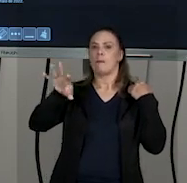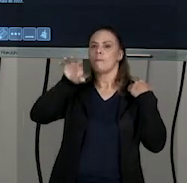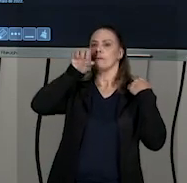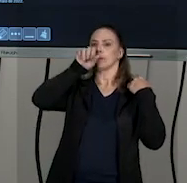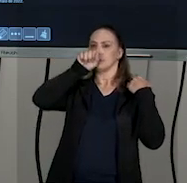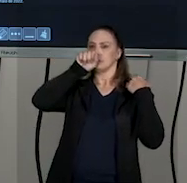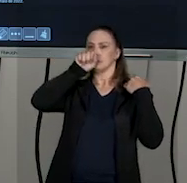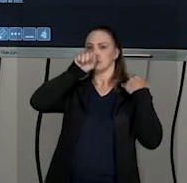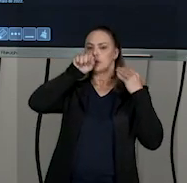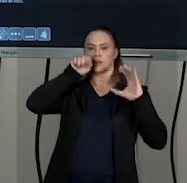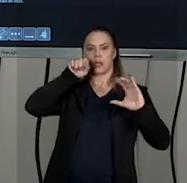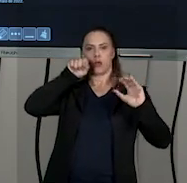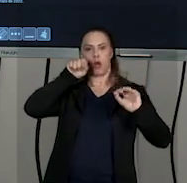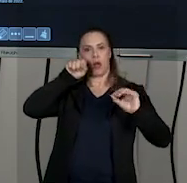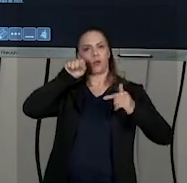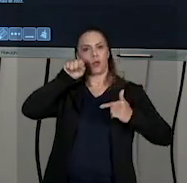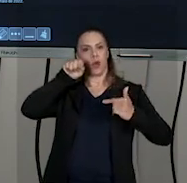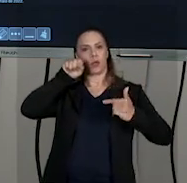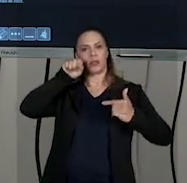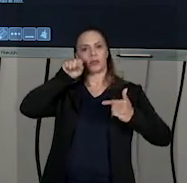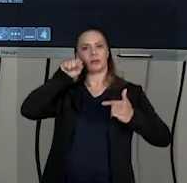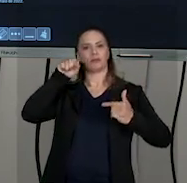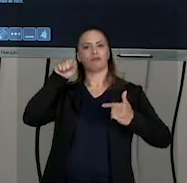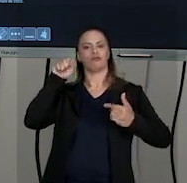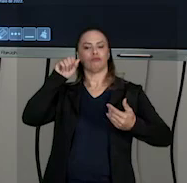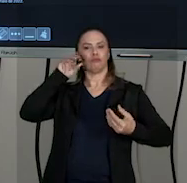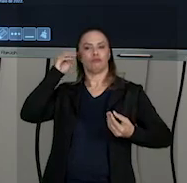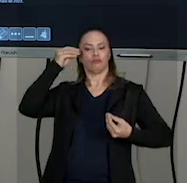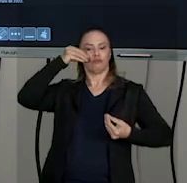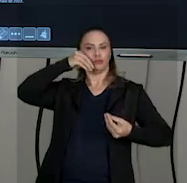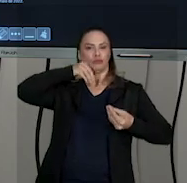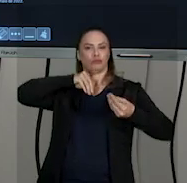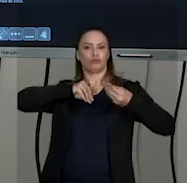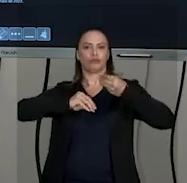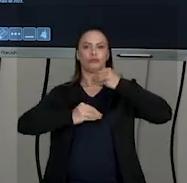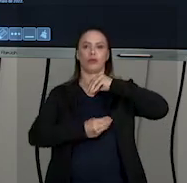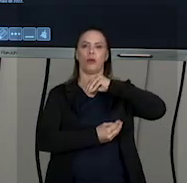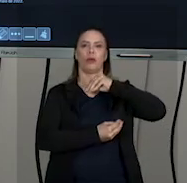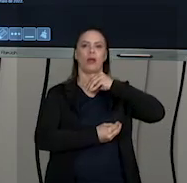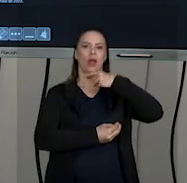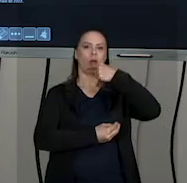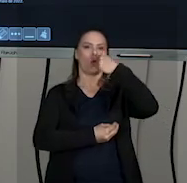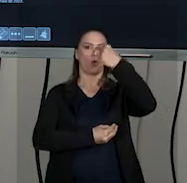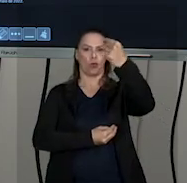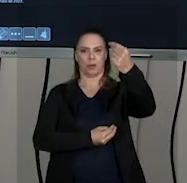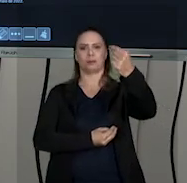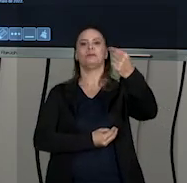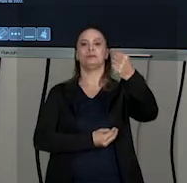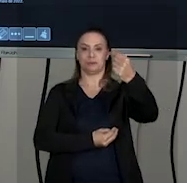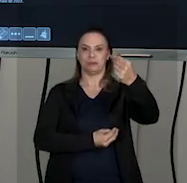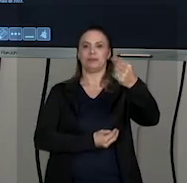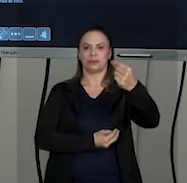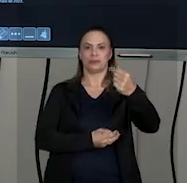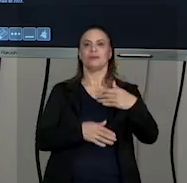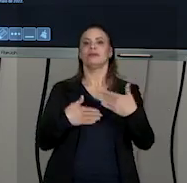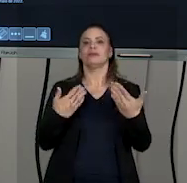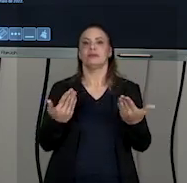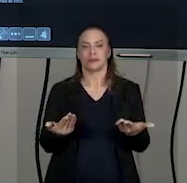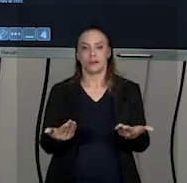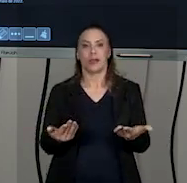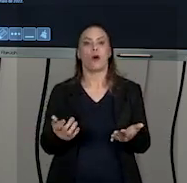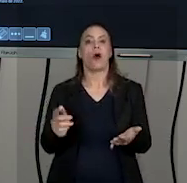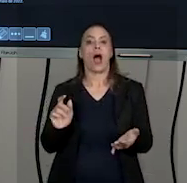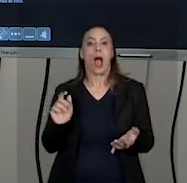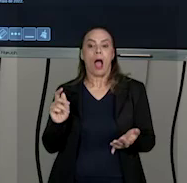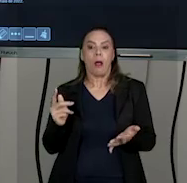resumidamente, né, essa parte da circulação, onde o sangue sai do coração, vai para o pulmão e realiza a troca